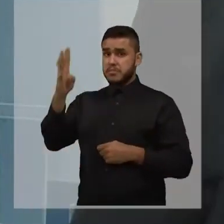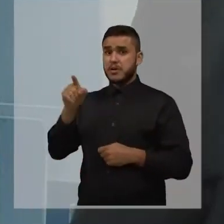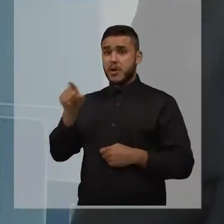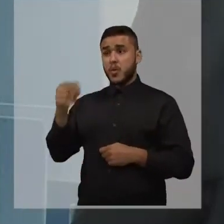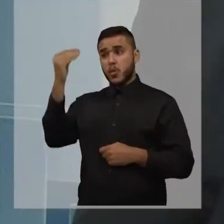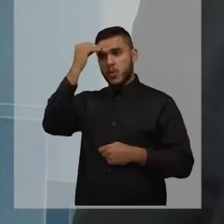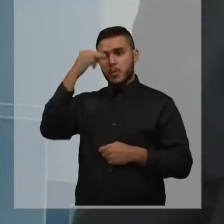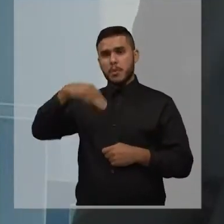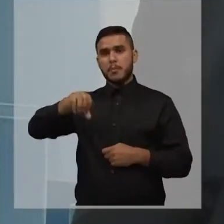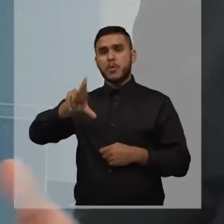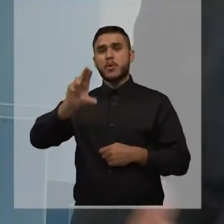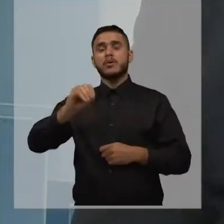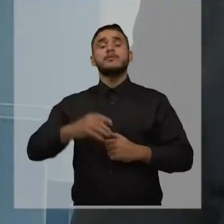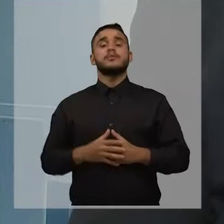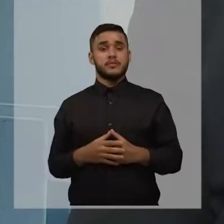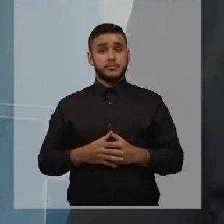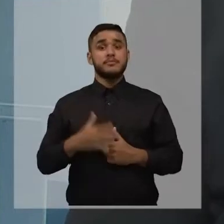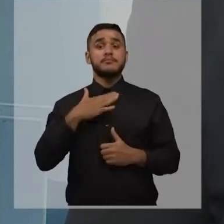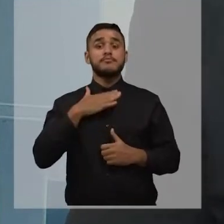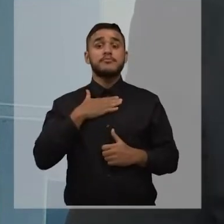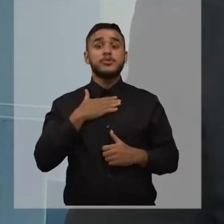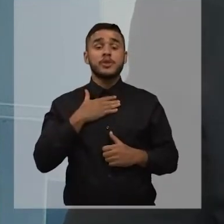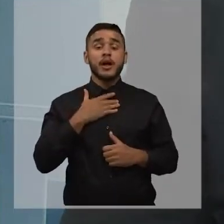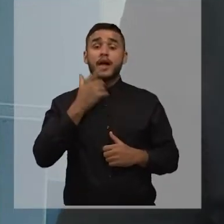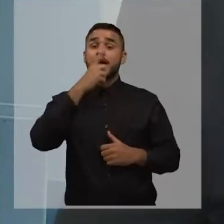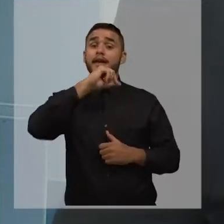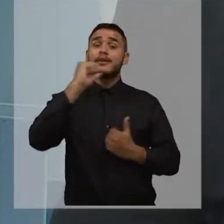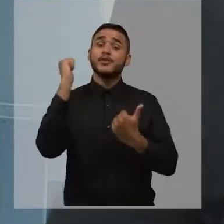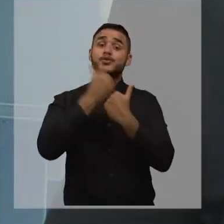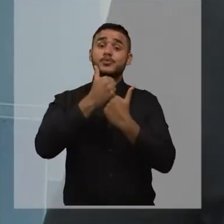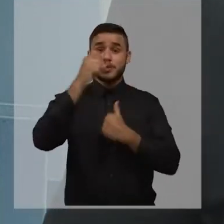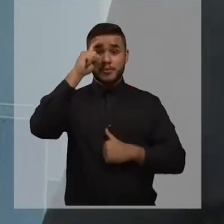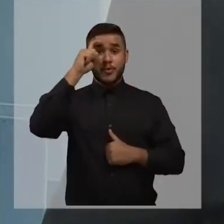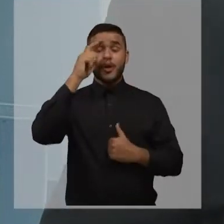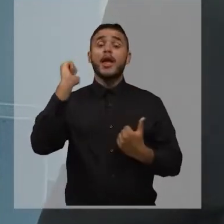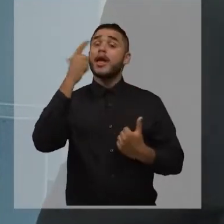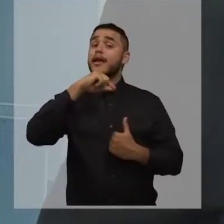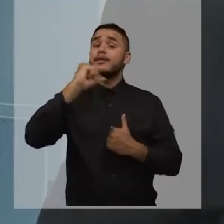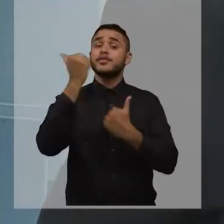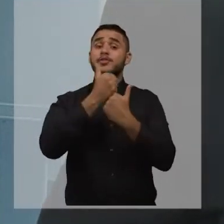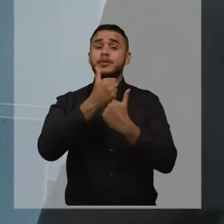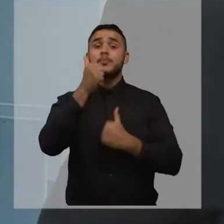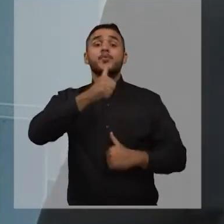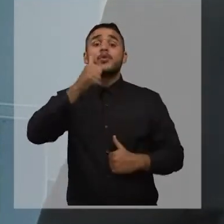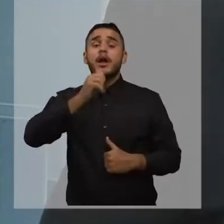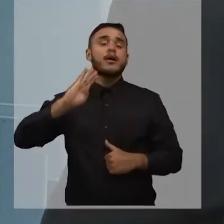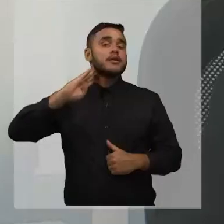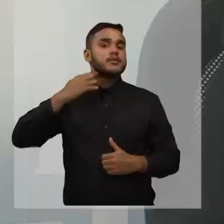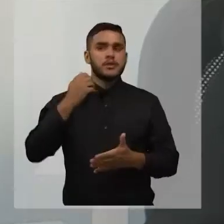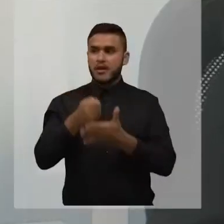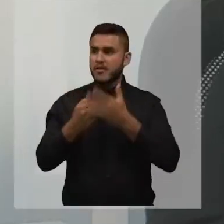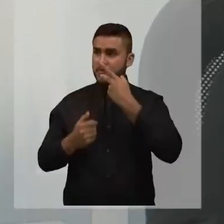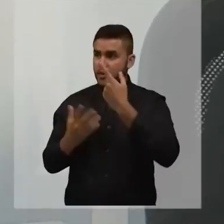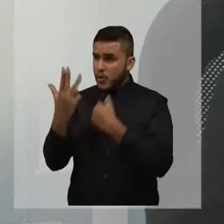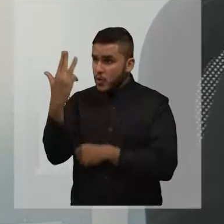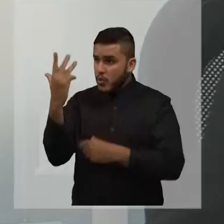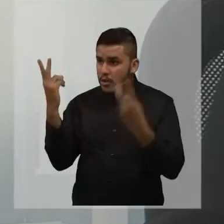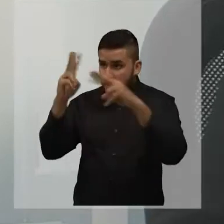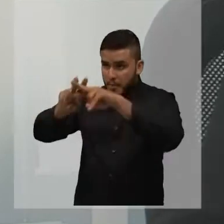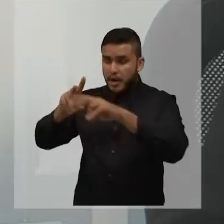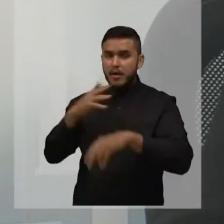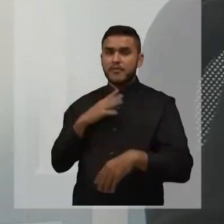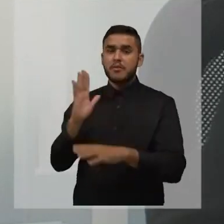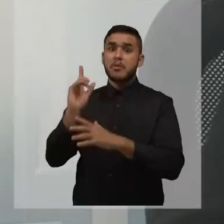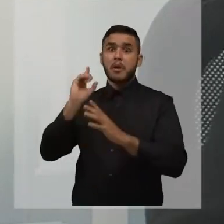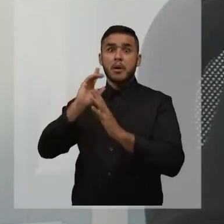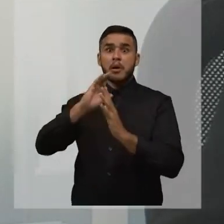A juíza substituiu o Lula, deu uma condenação maior ao Lula do que o juiz Moro, cara. Luiz? Existe uma brincadeira nas redes